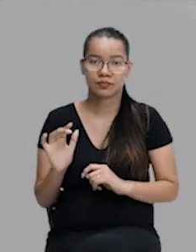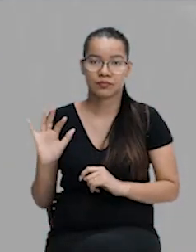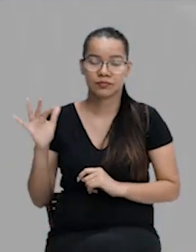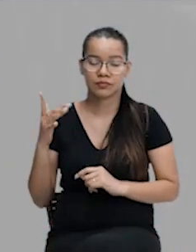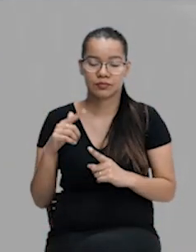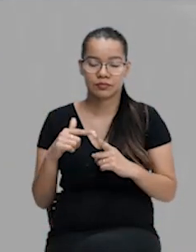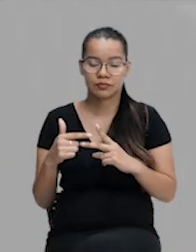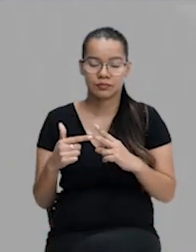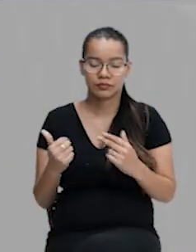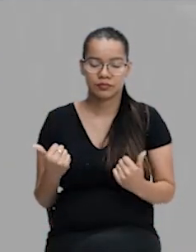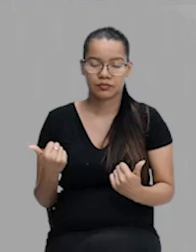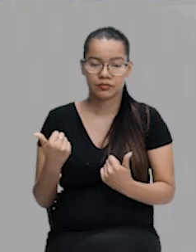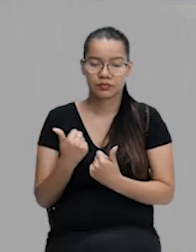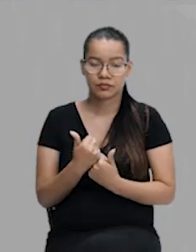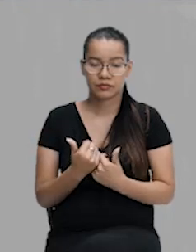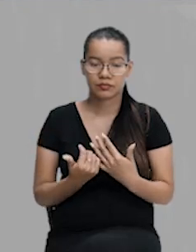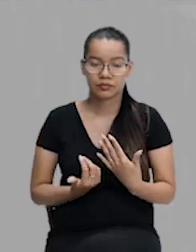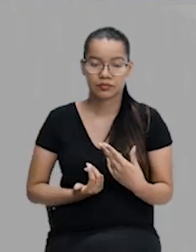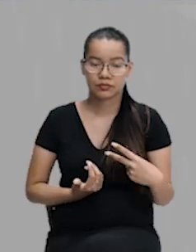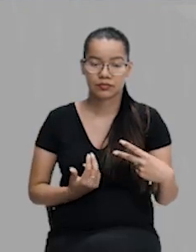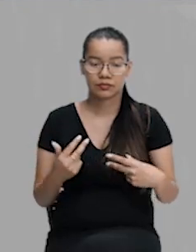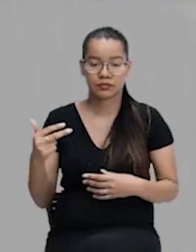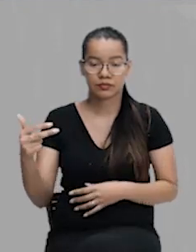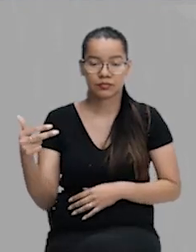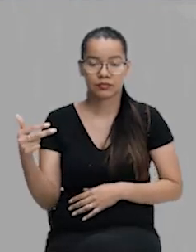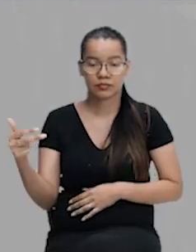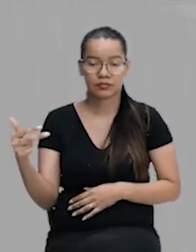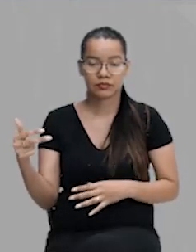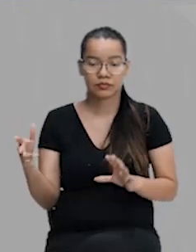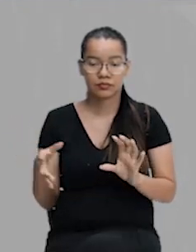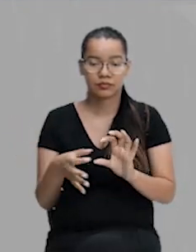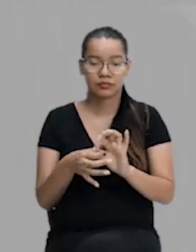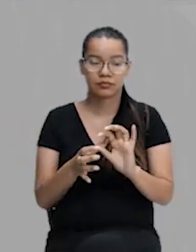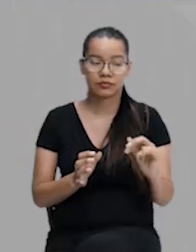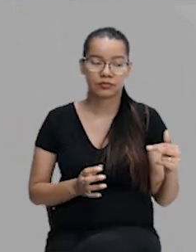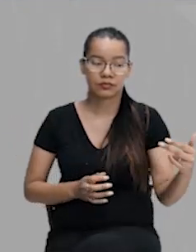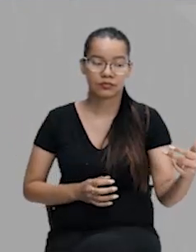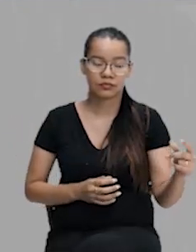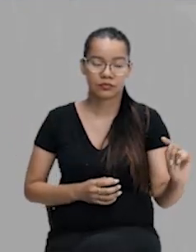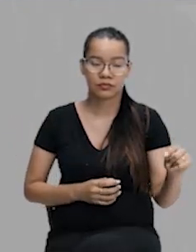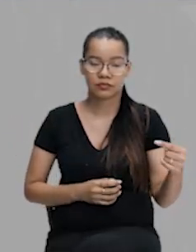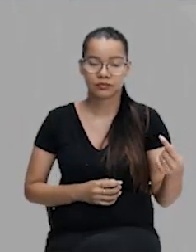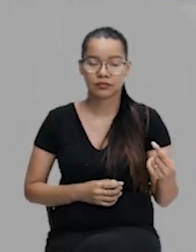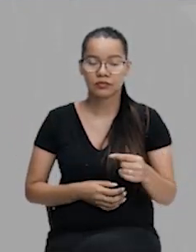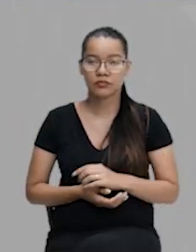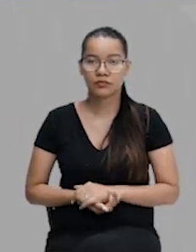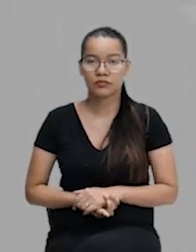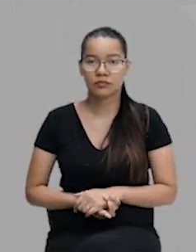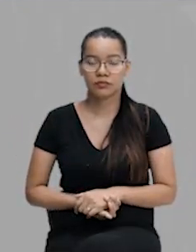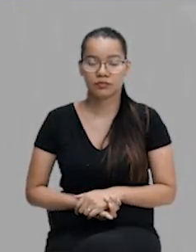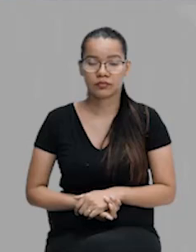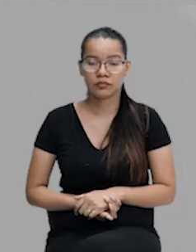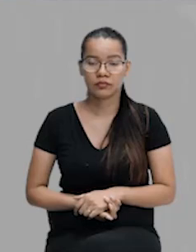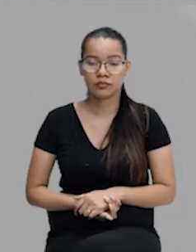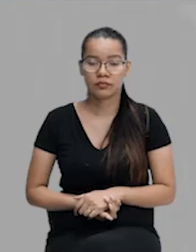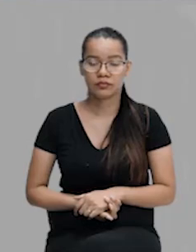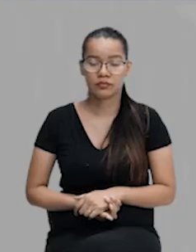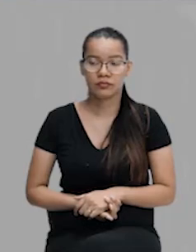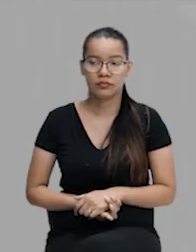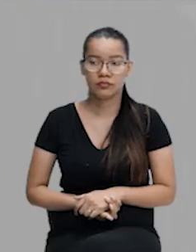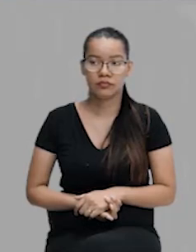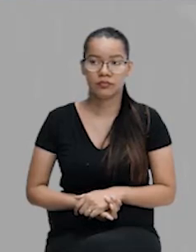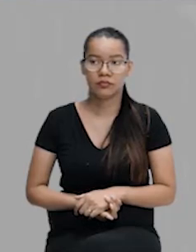duas trocas. Então, o positivo de um se ligou com o negativo do outro e vice-versa, certo?